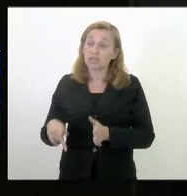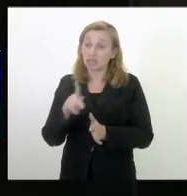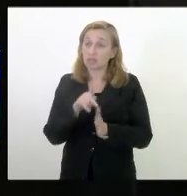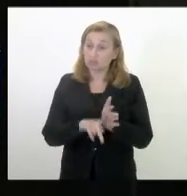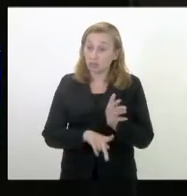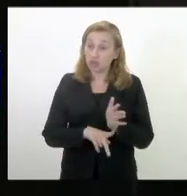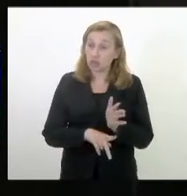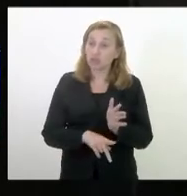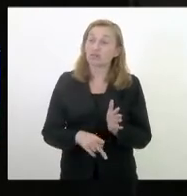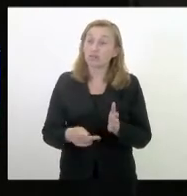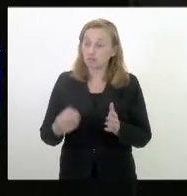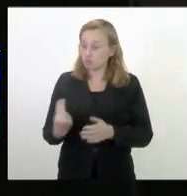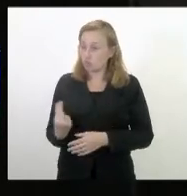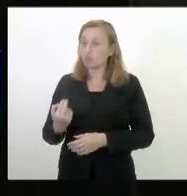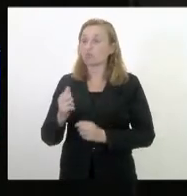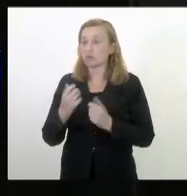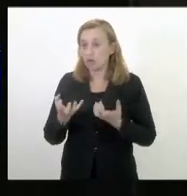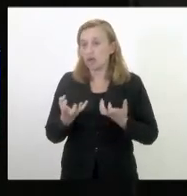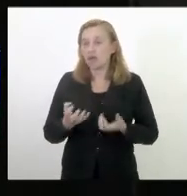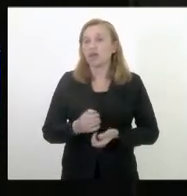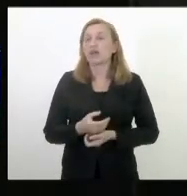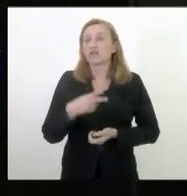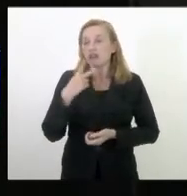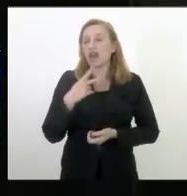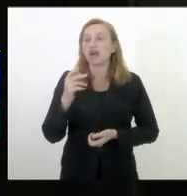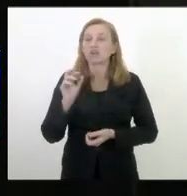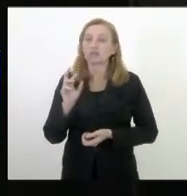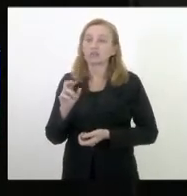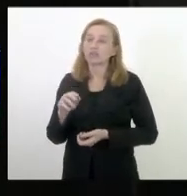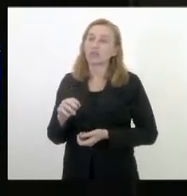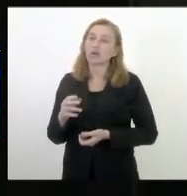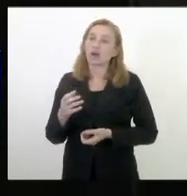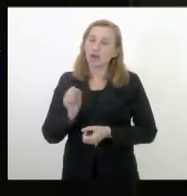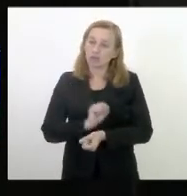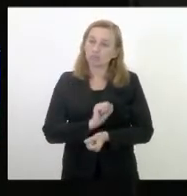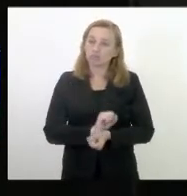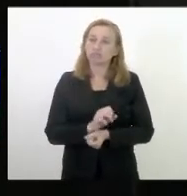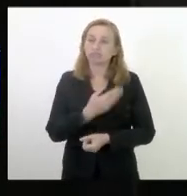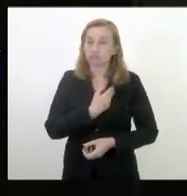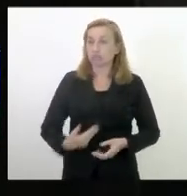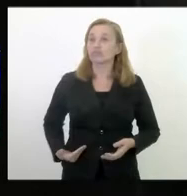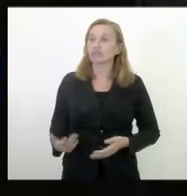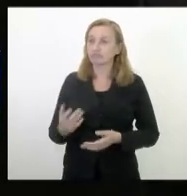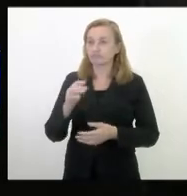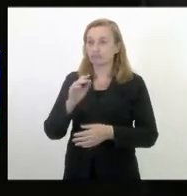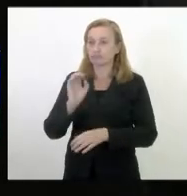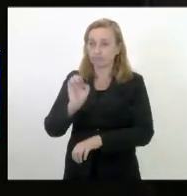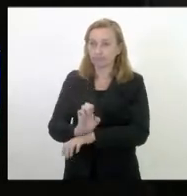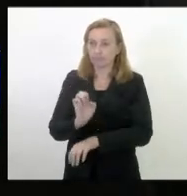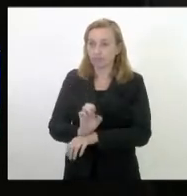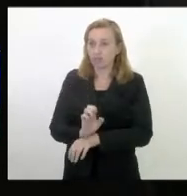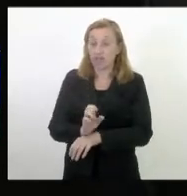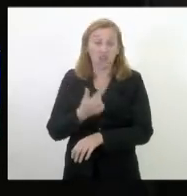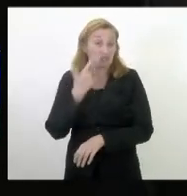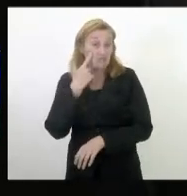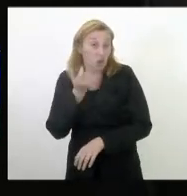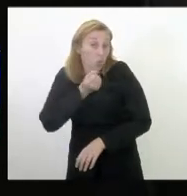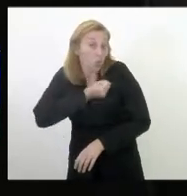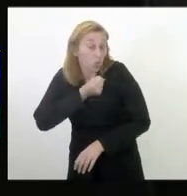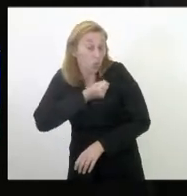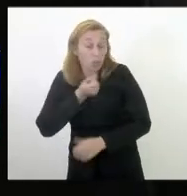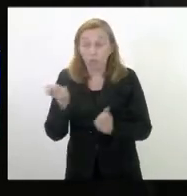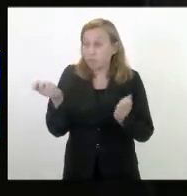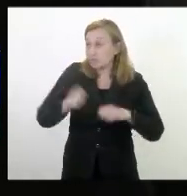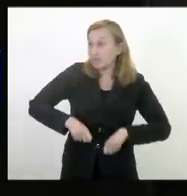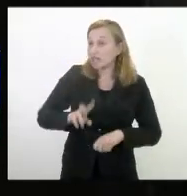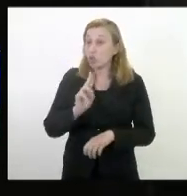com os demais colegas, e dizer que eu espero que o governo do Estado, que quer tanto fazer levantamento de dados para saber se existe a